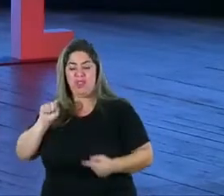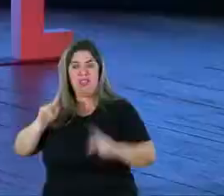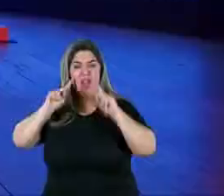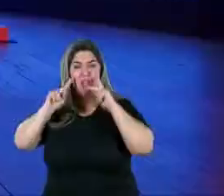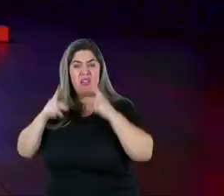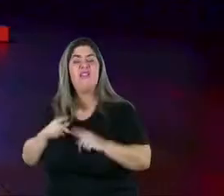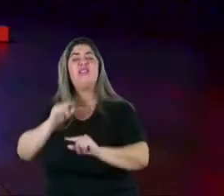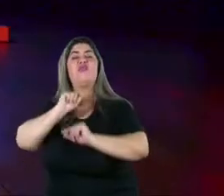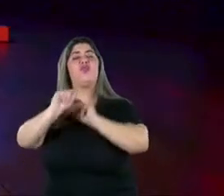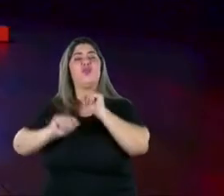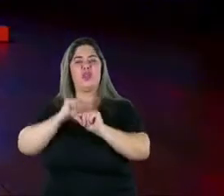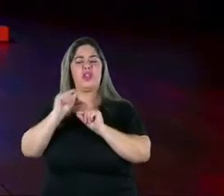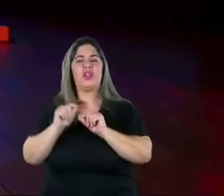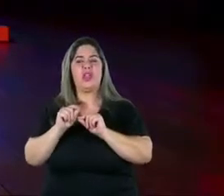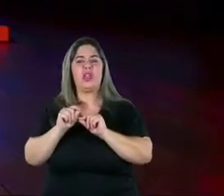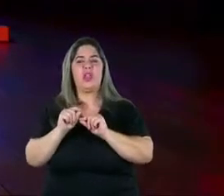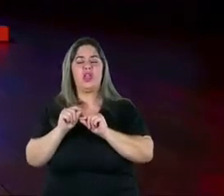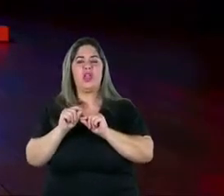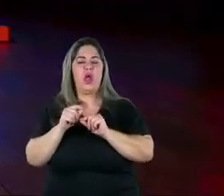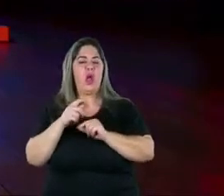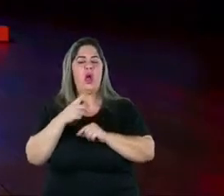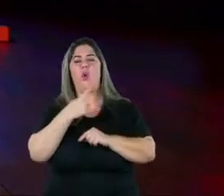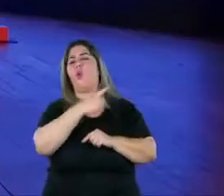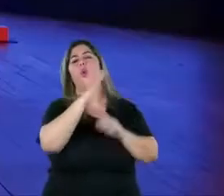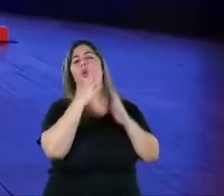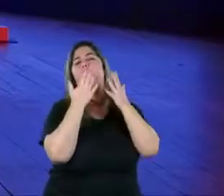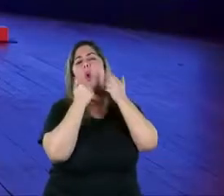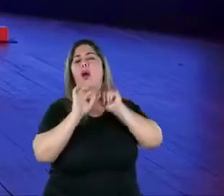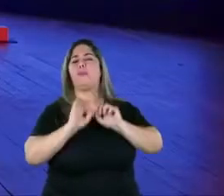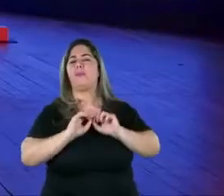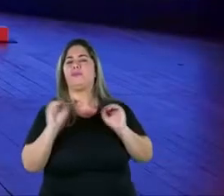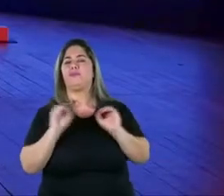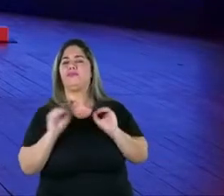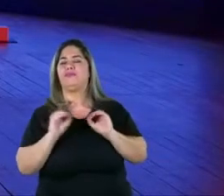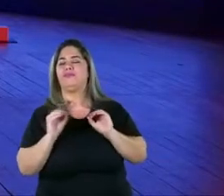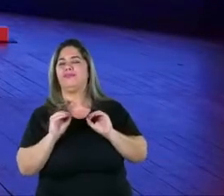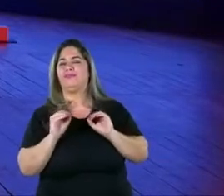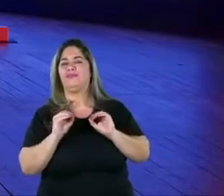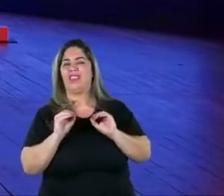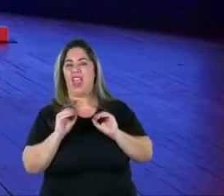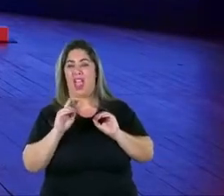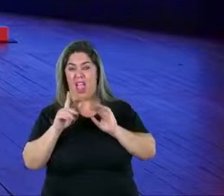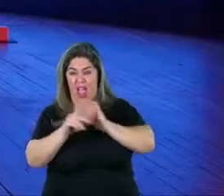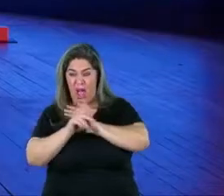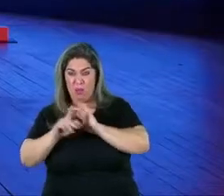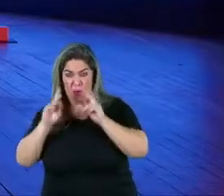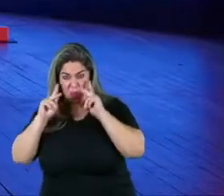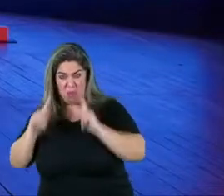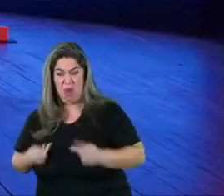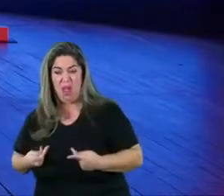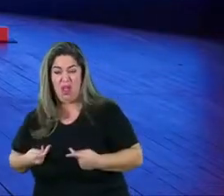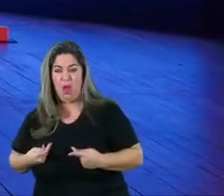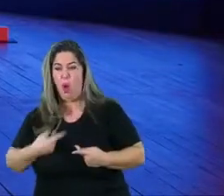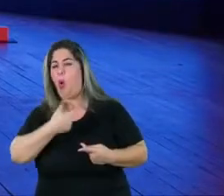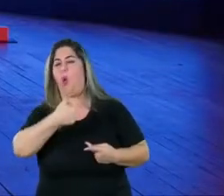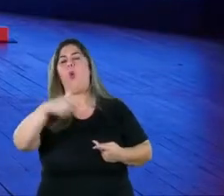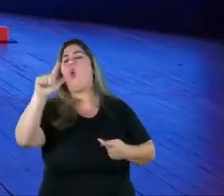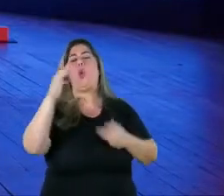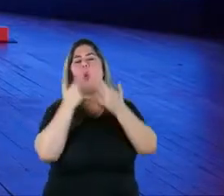homem, o bicho não come. E o que é do homem, o bicho não